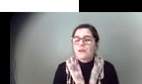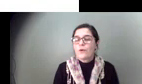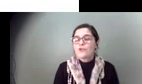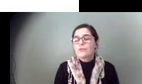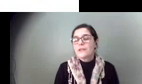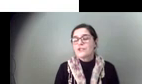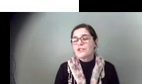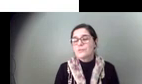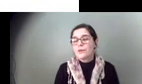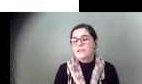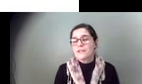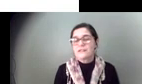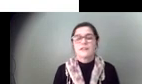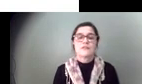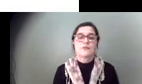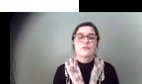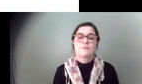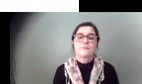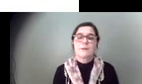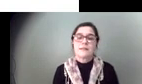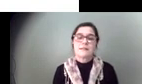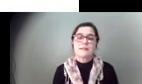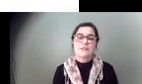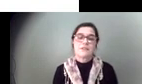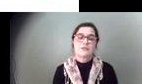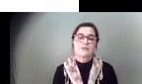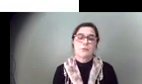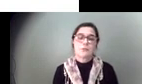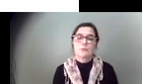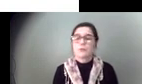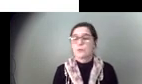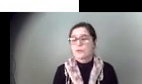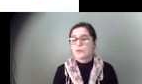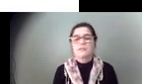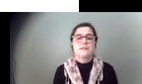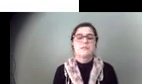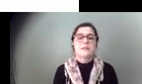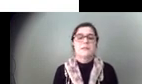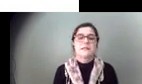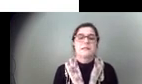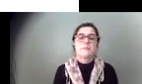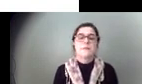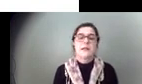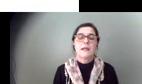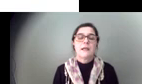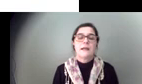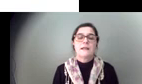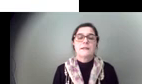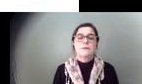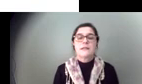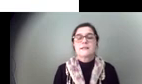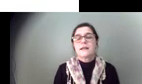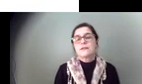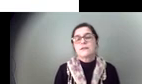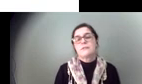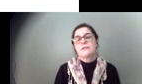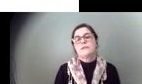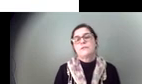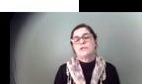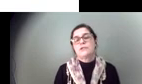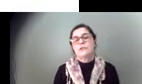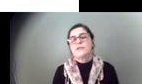núcleo pedagógico para que a gente possa traçar ações mais assertivas com todas as disciplinas, né? Então, traçado